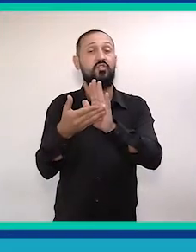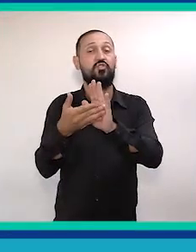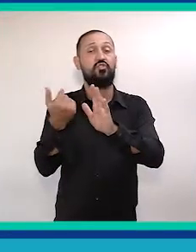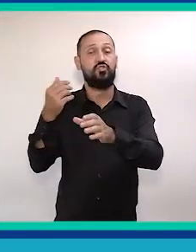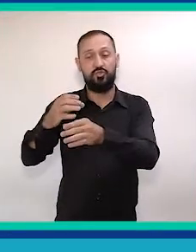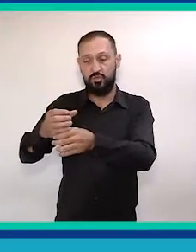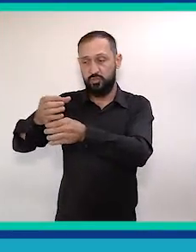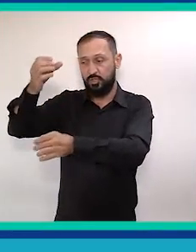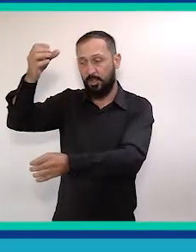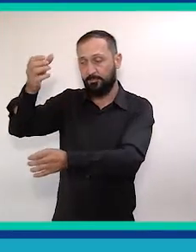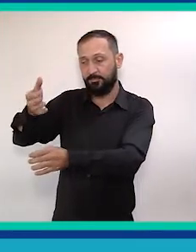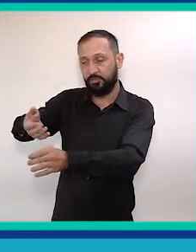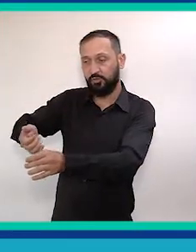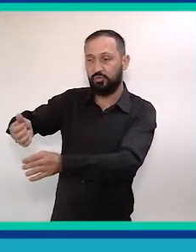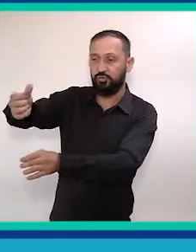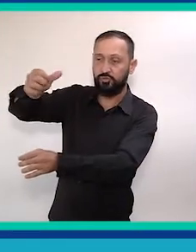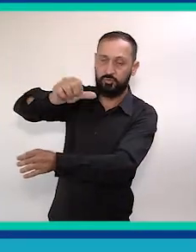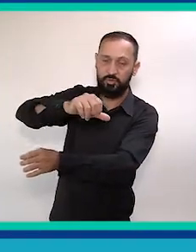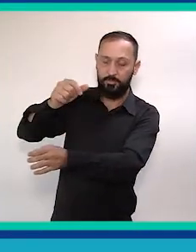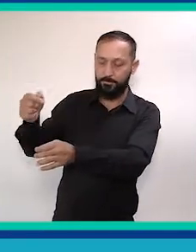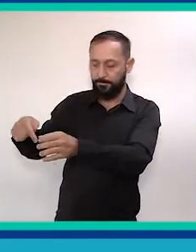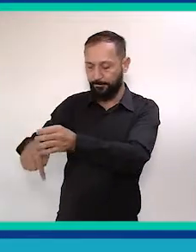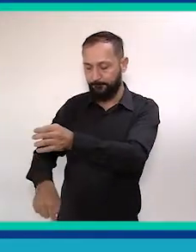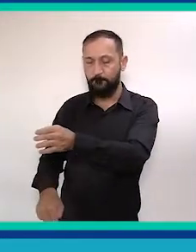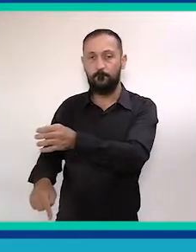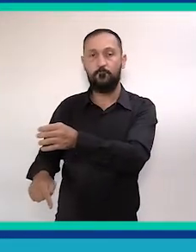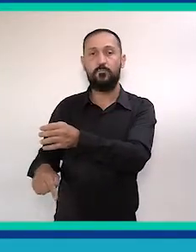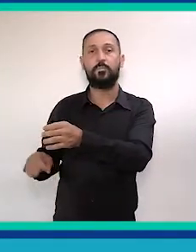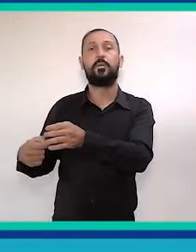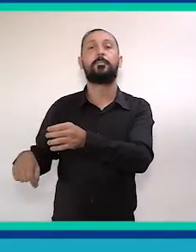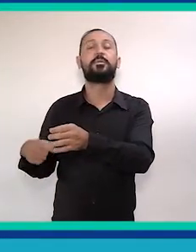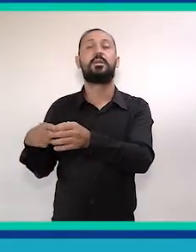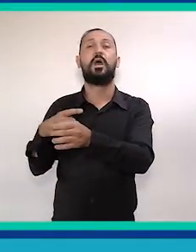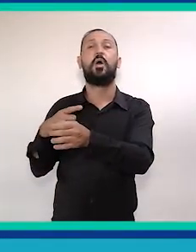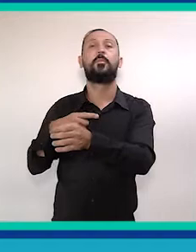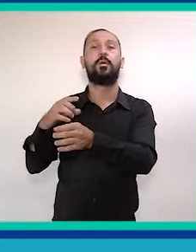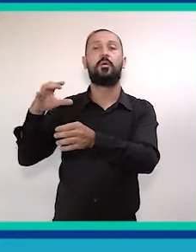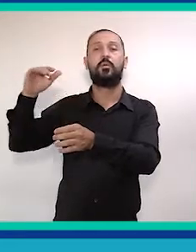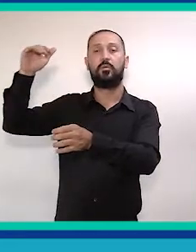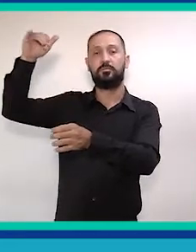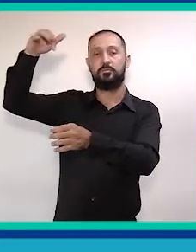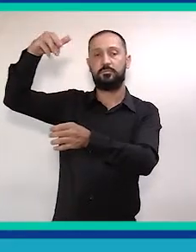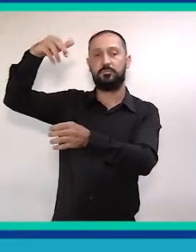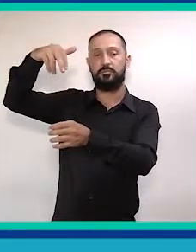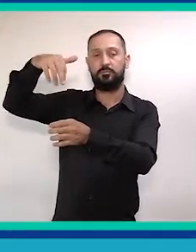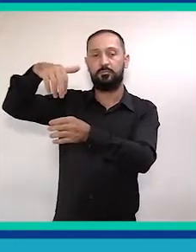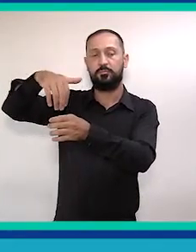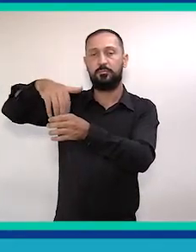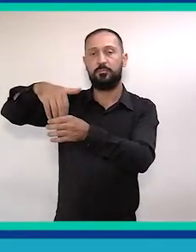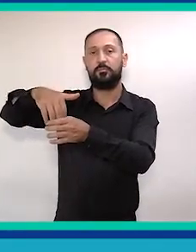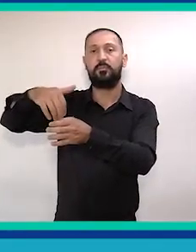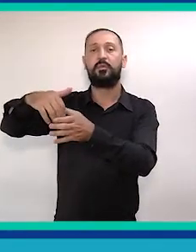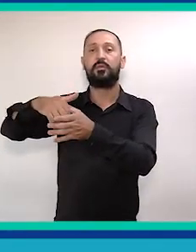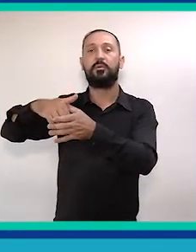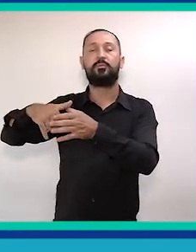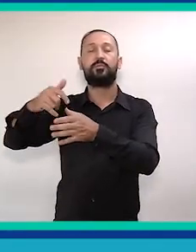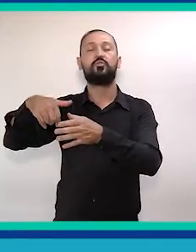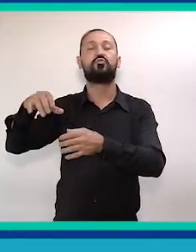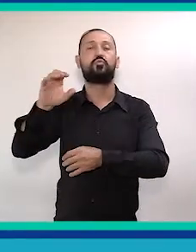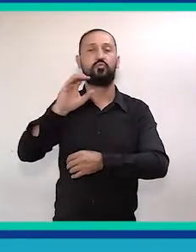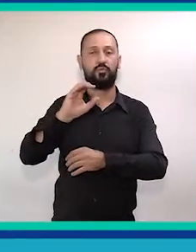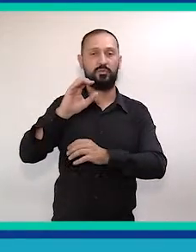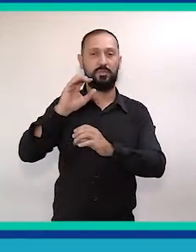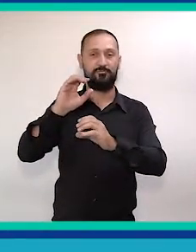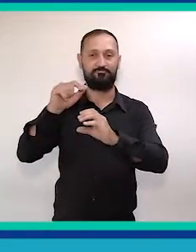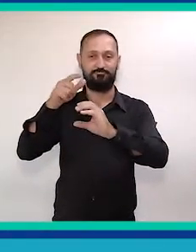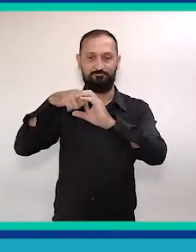conseguir tirar minha amostra de dentro dessa coluna, eu tenho que adicionar alguma coisa que seja mais hidrofóbico que